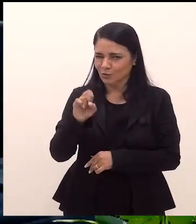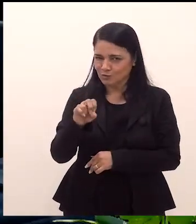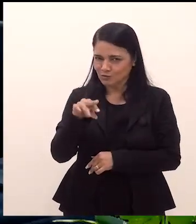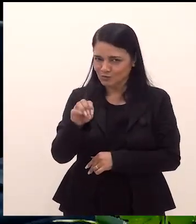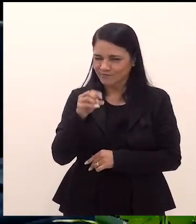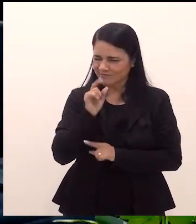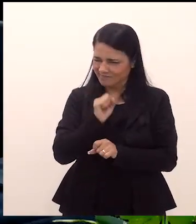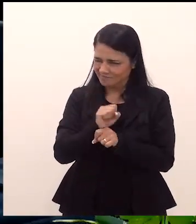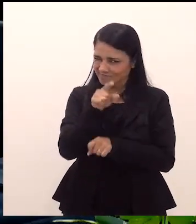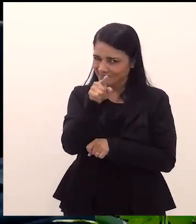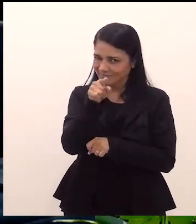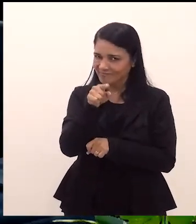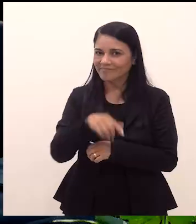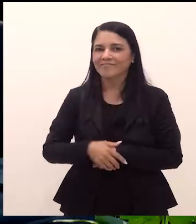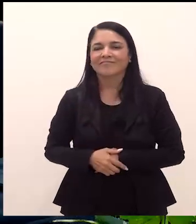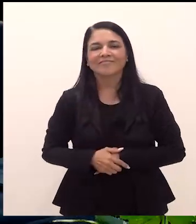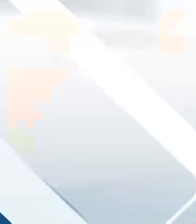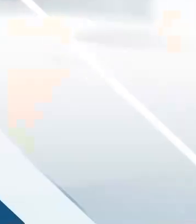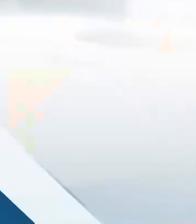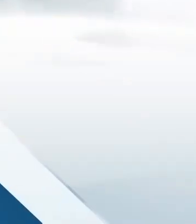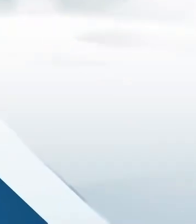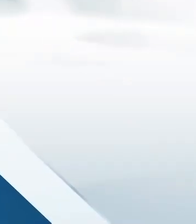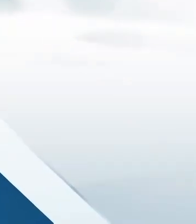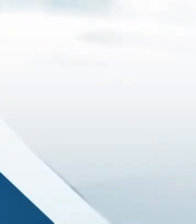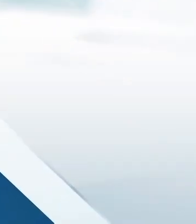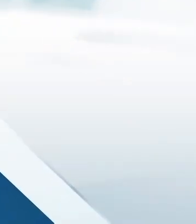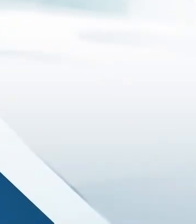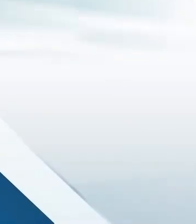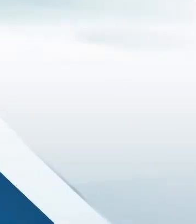seu show Inventos. A gente volta já já.